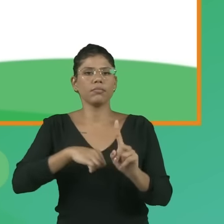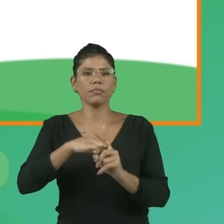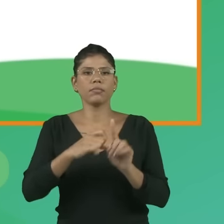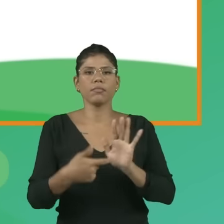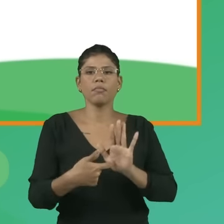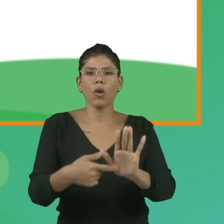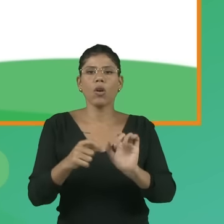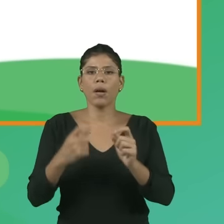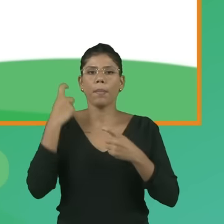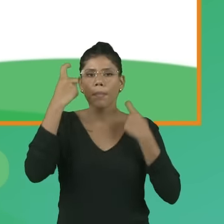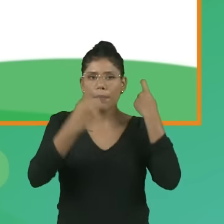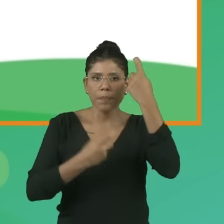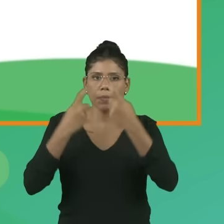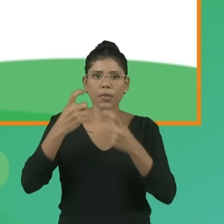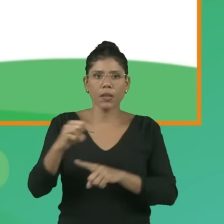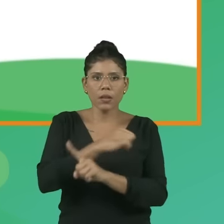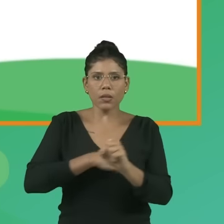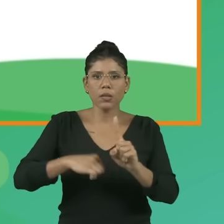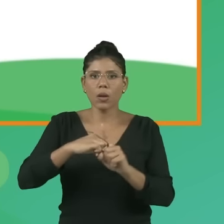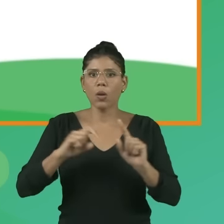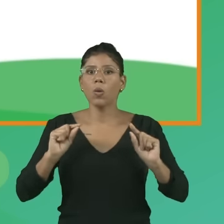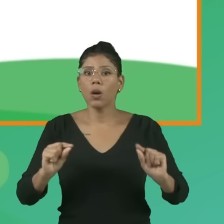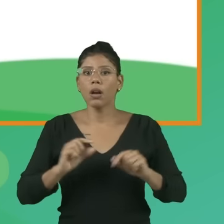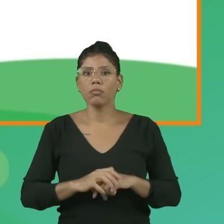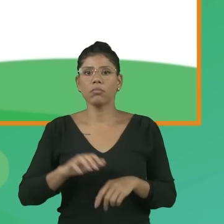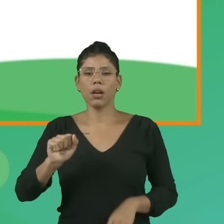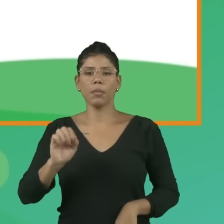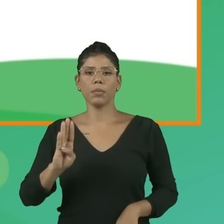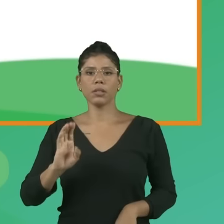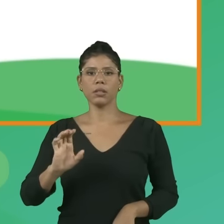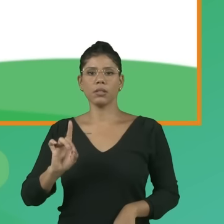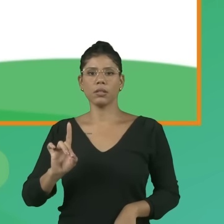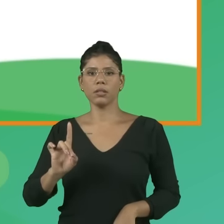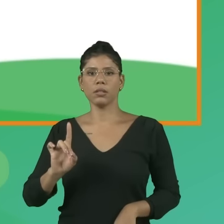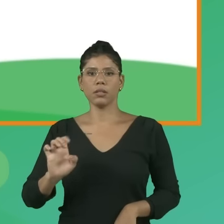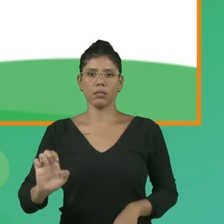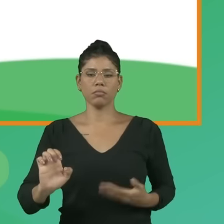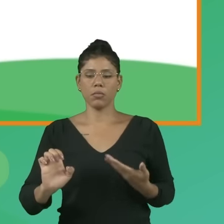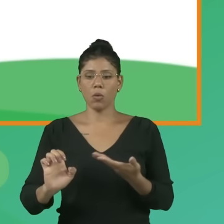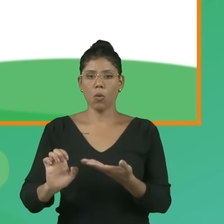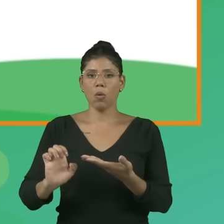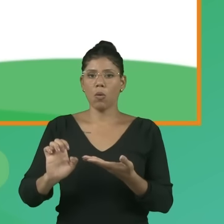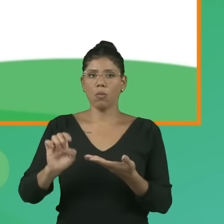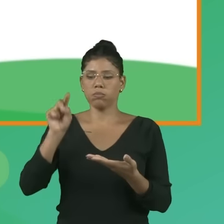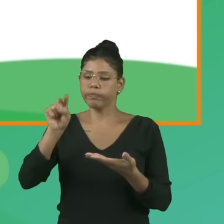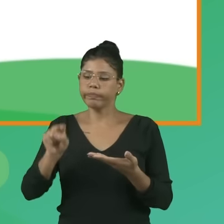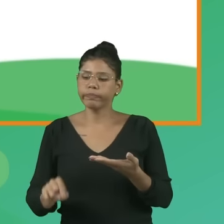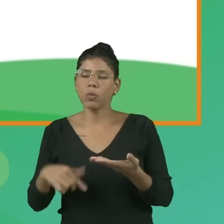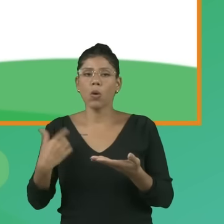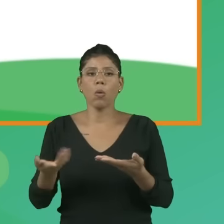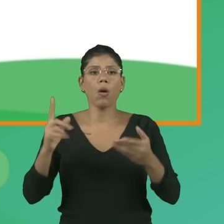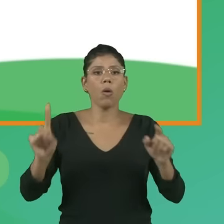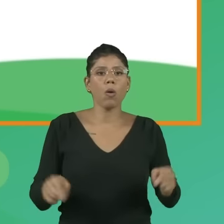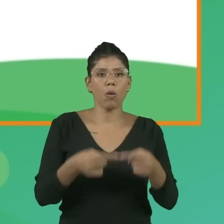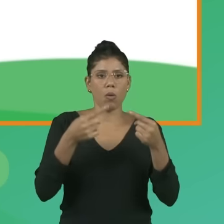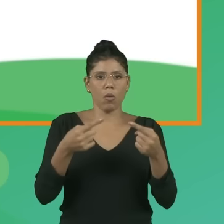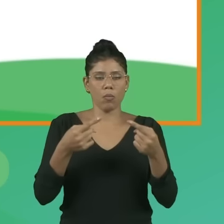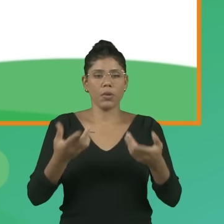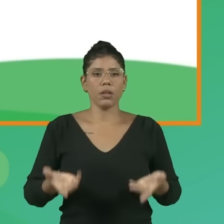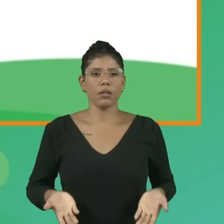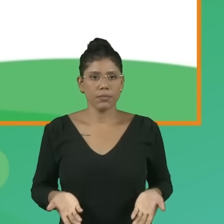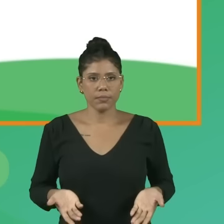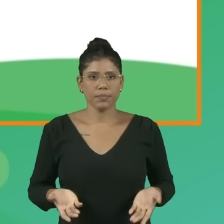preocupação social com a... qual é a preocupação social aí que dá tanta força